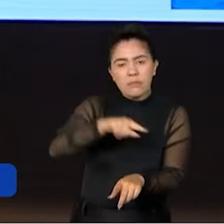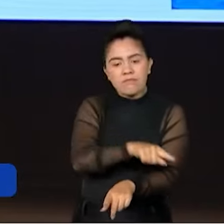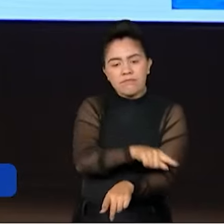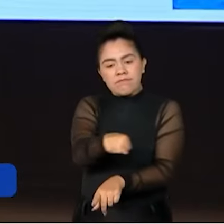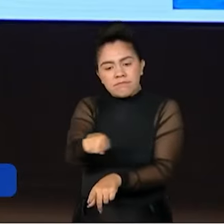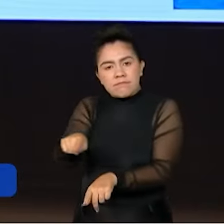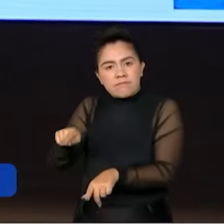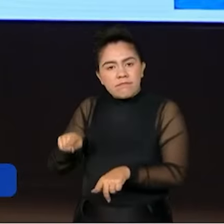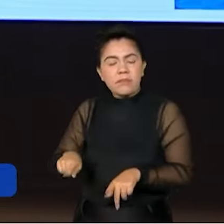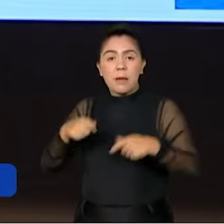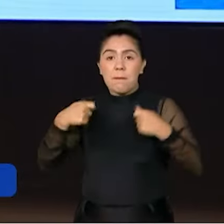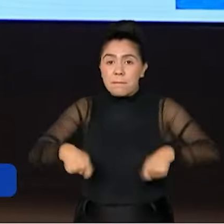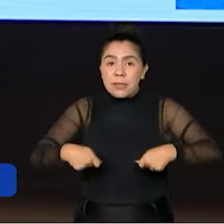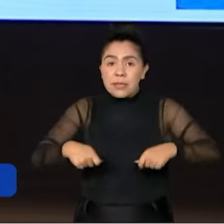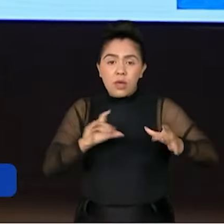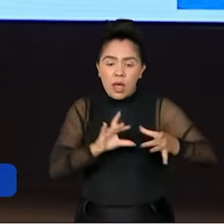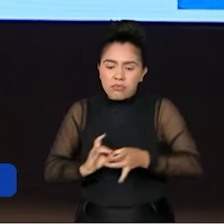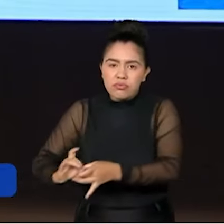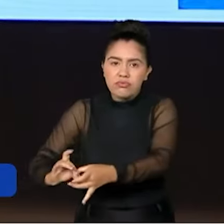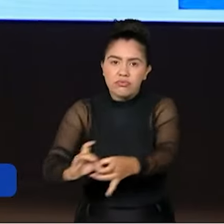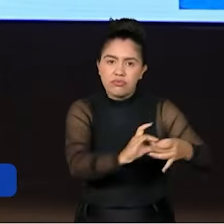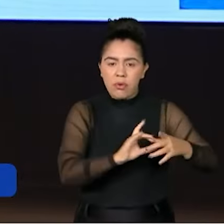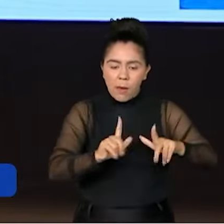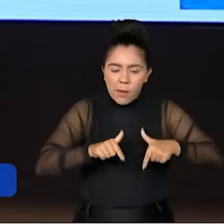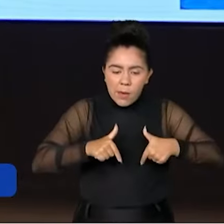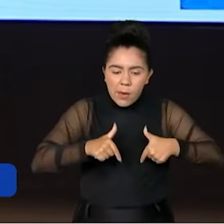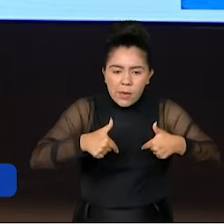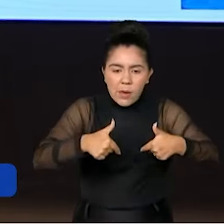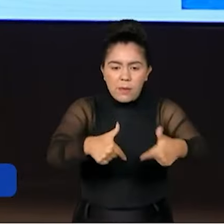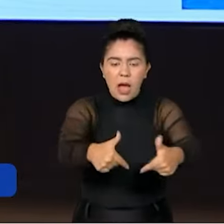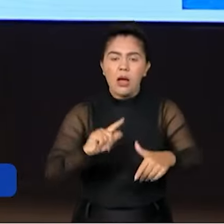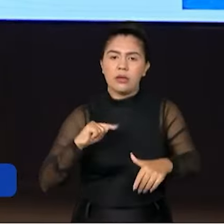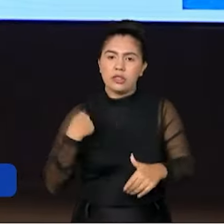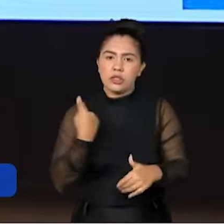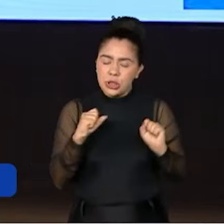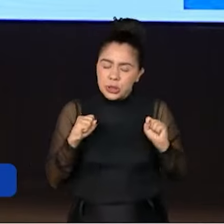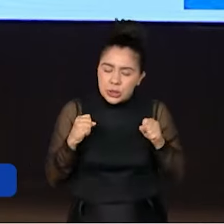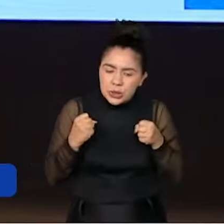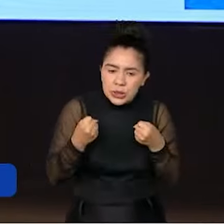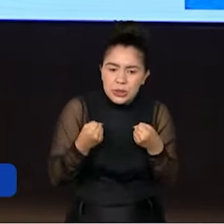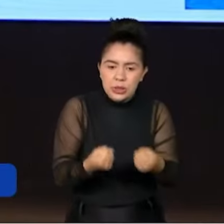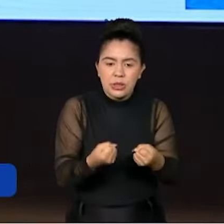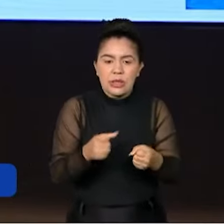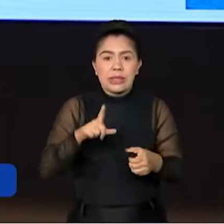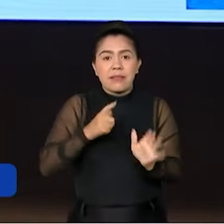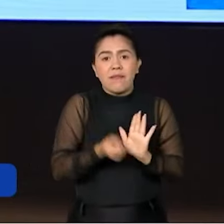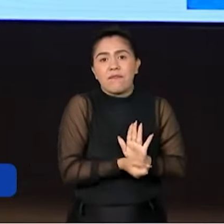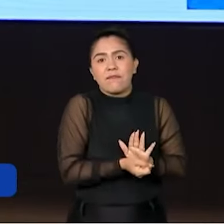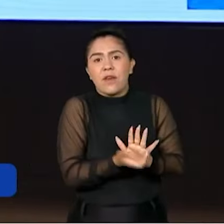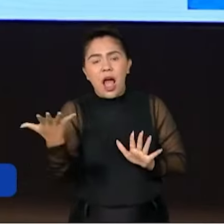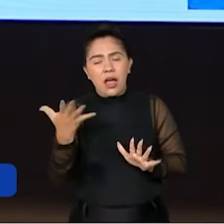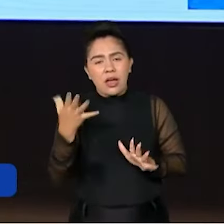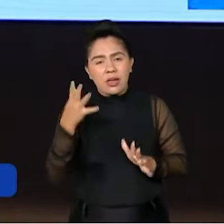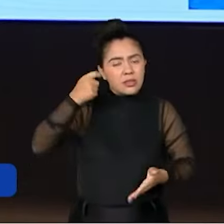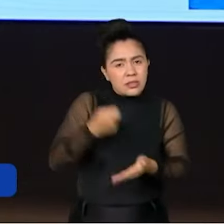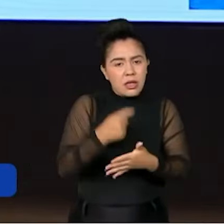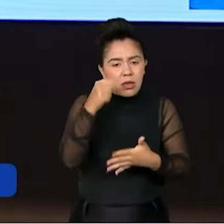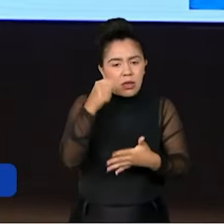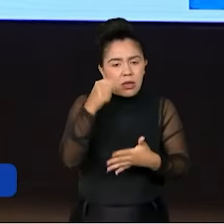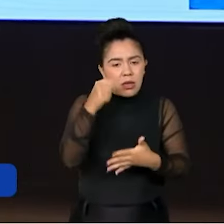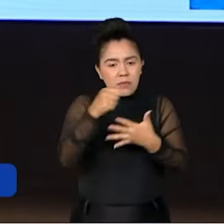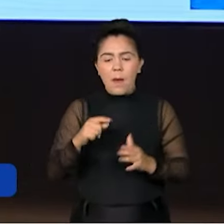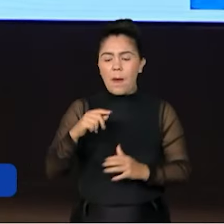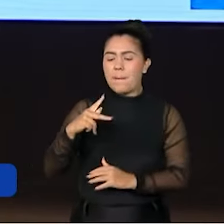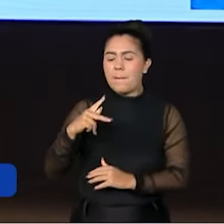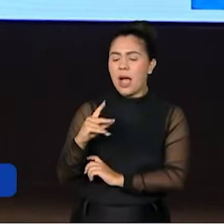ação coordenada. Nós tivemos aí todo um esforço de ter um conjunto de medidas. Eu não gosto do termo pacote,